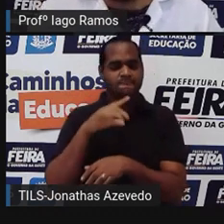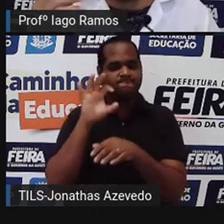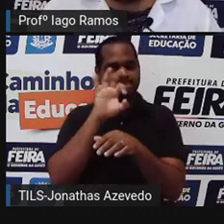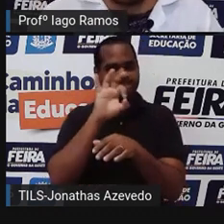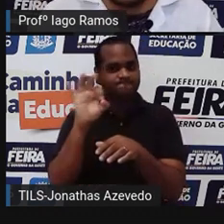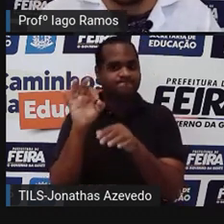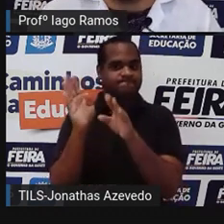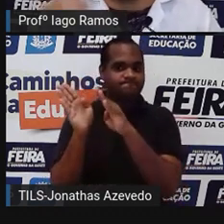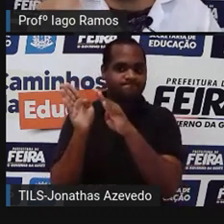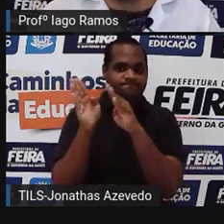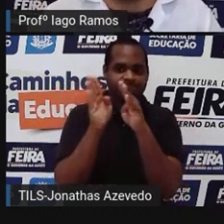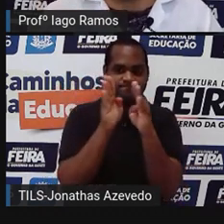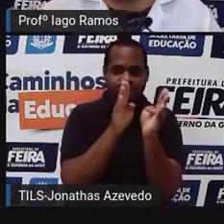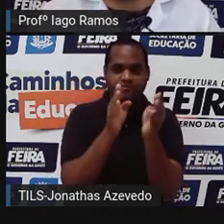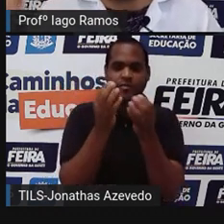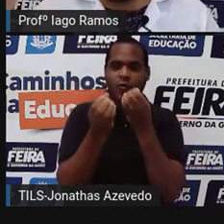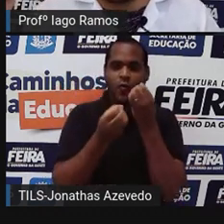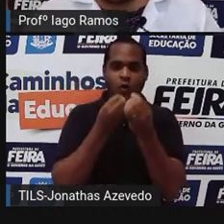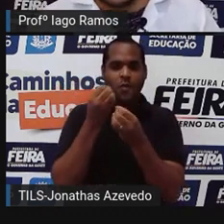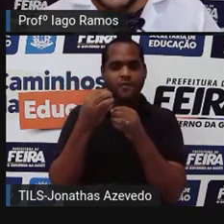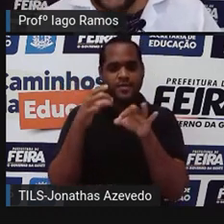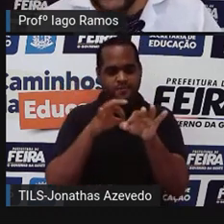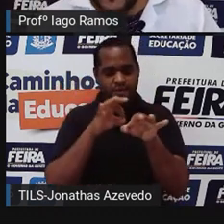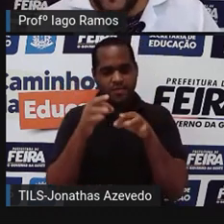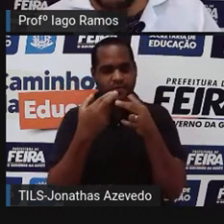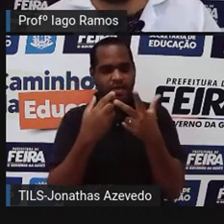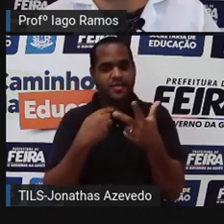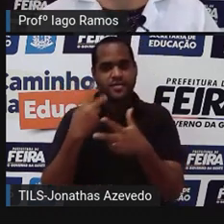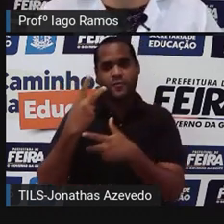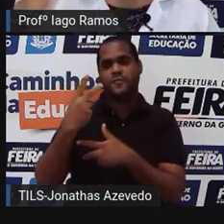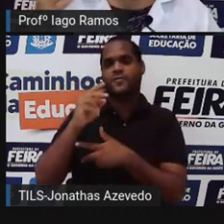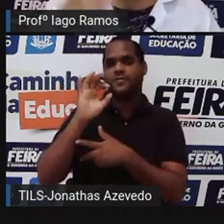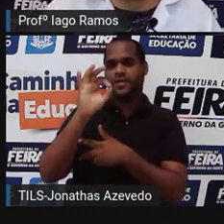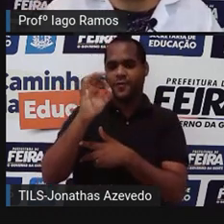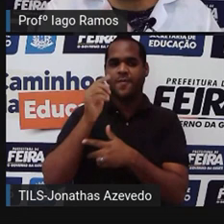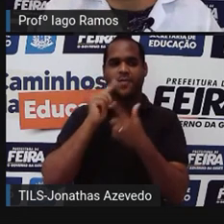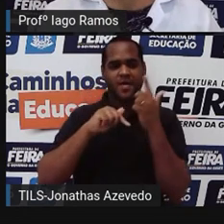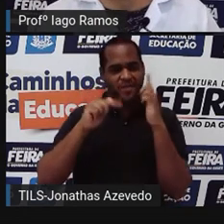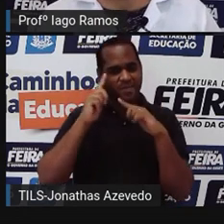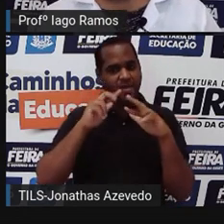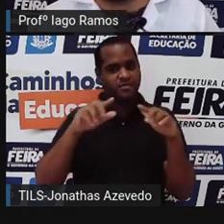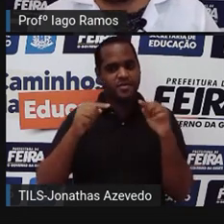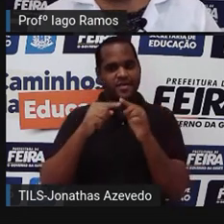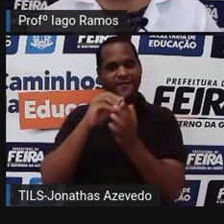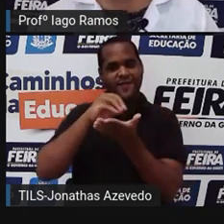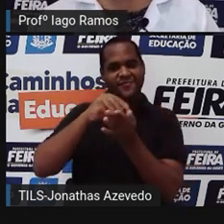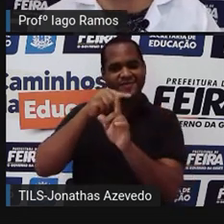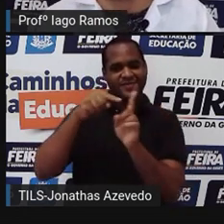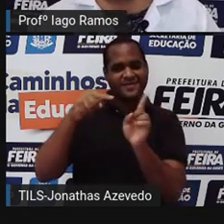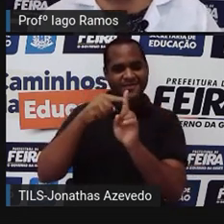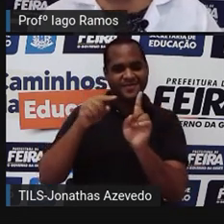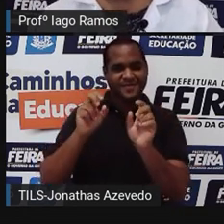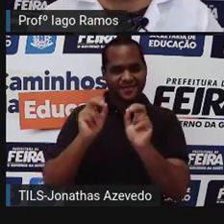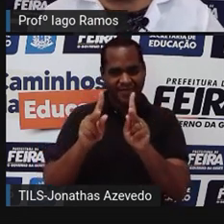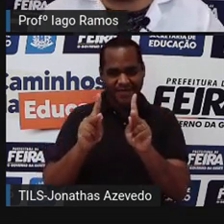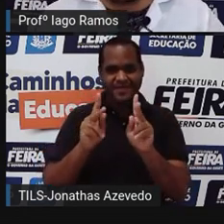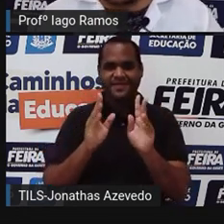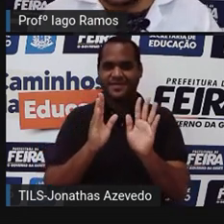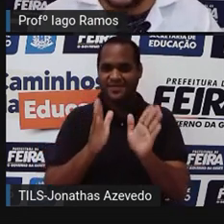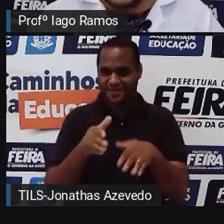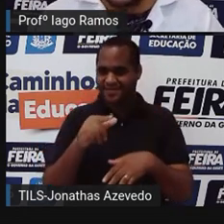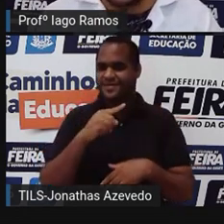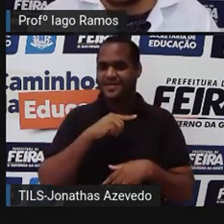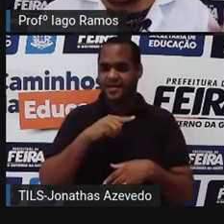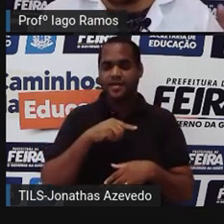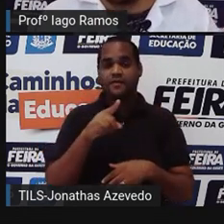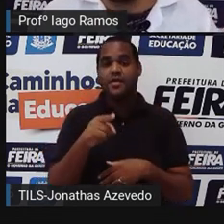inteira sobre resolver equações de segundo grau do tipo incompleta, tá? Então